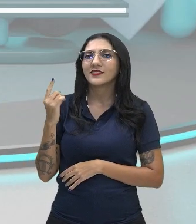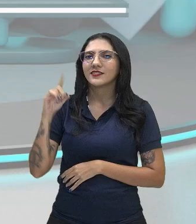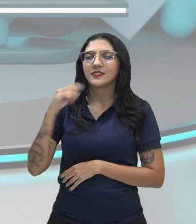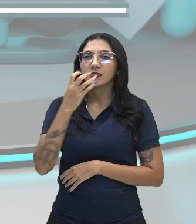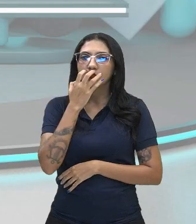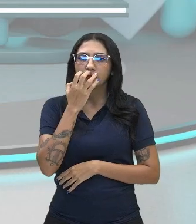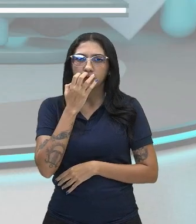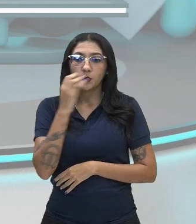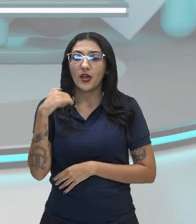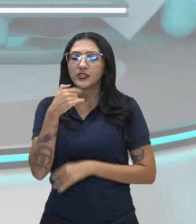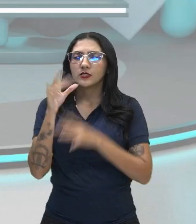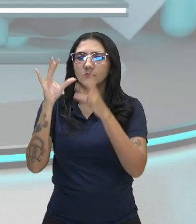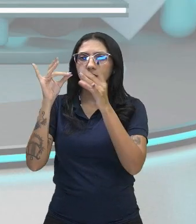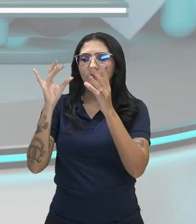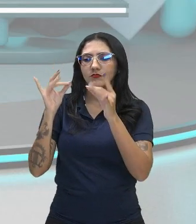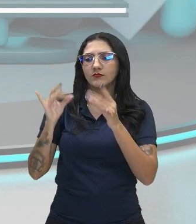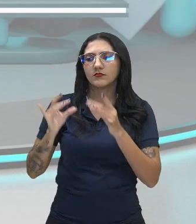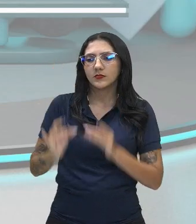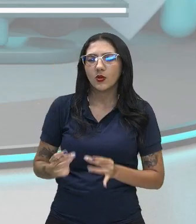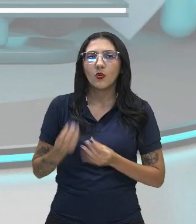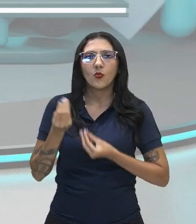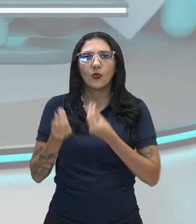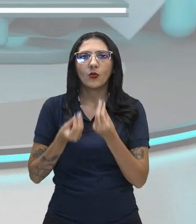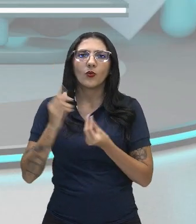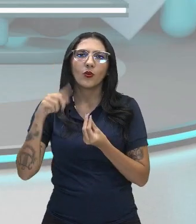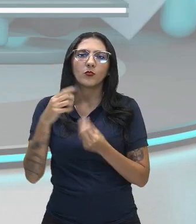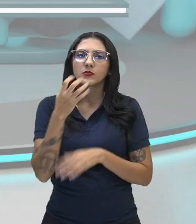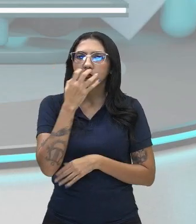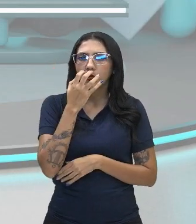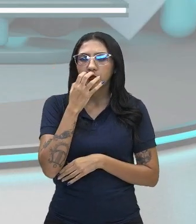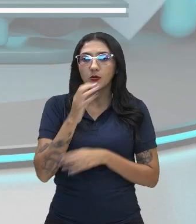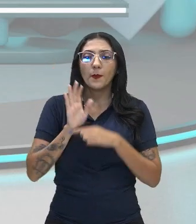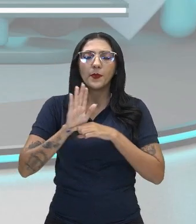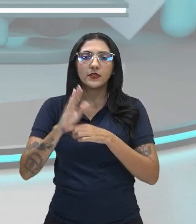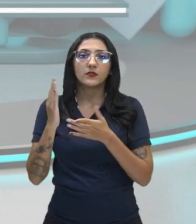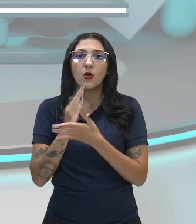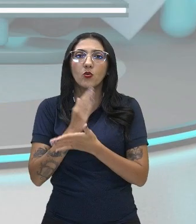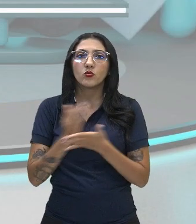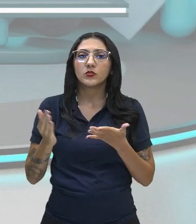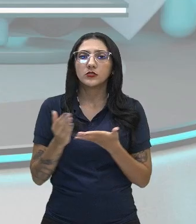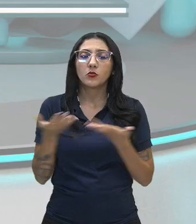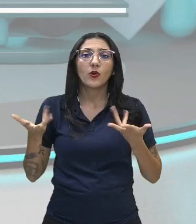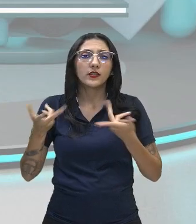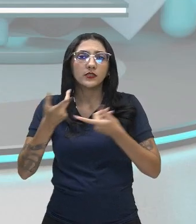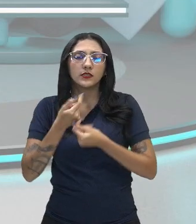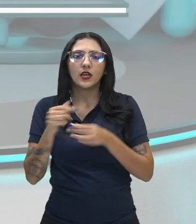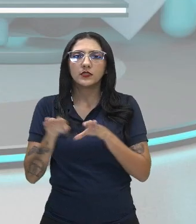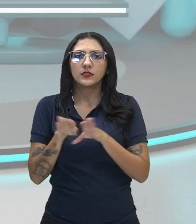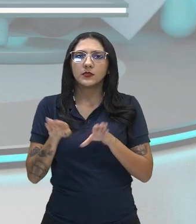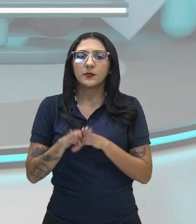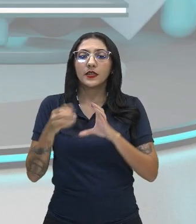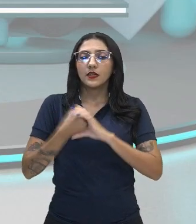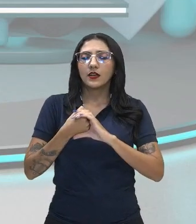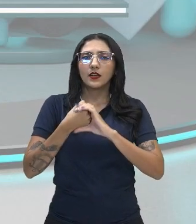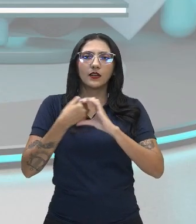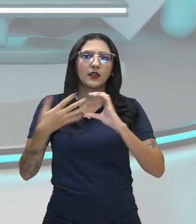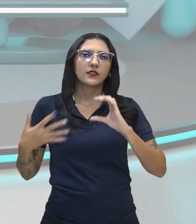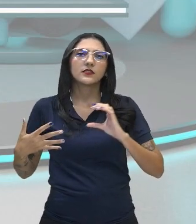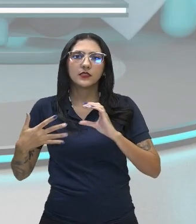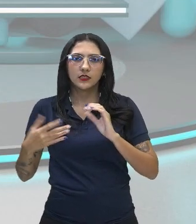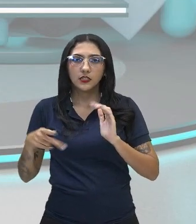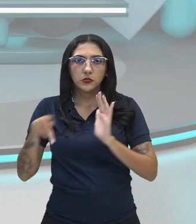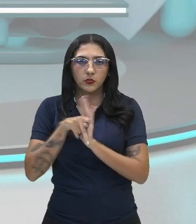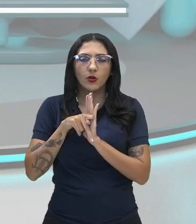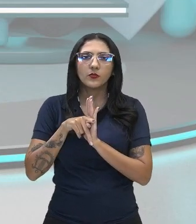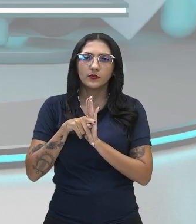Descrevi este animal, traçando alguns aspectos dele e informando, trazendo algumas